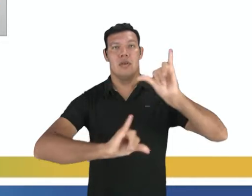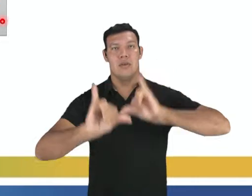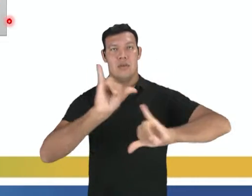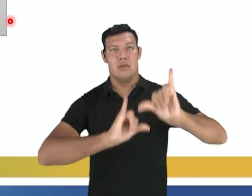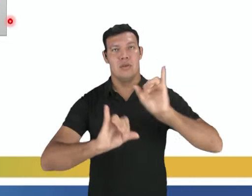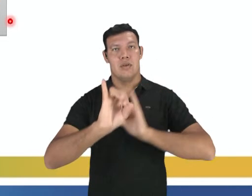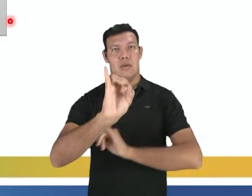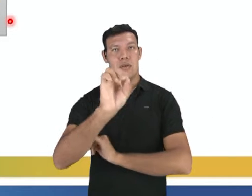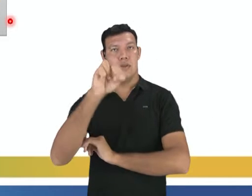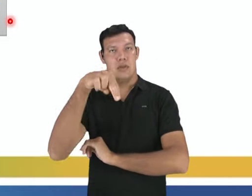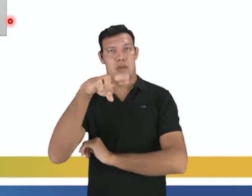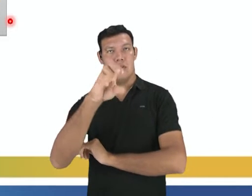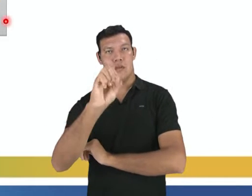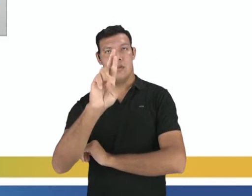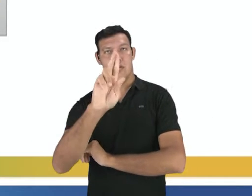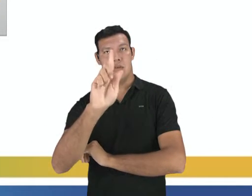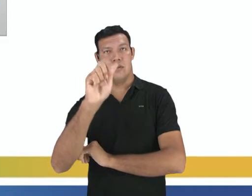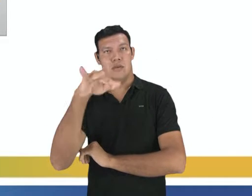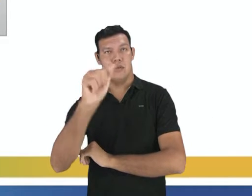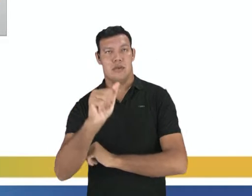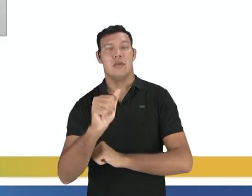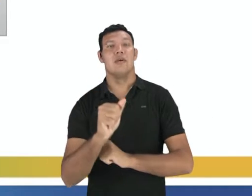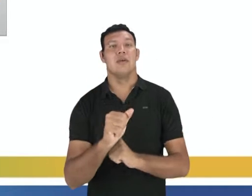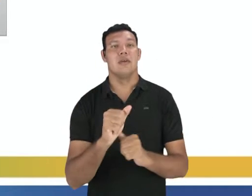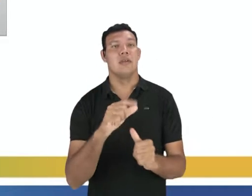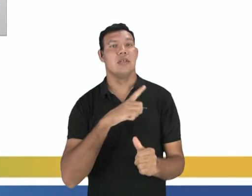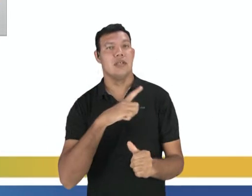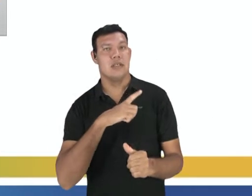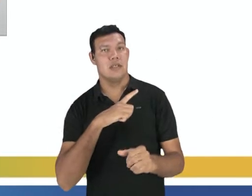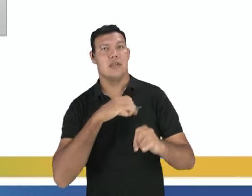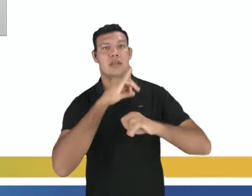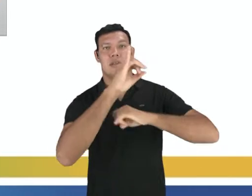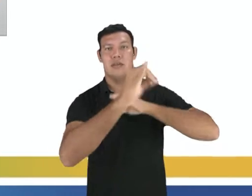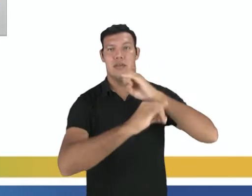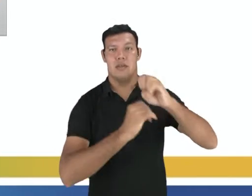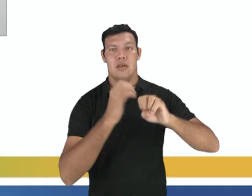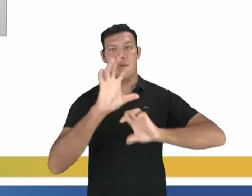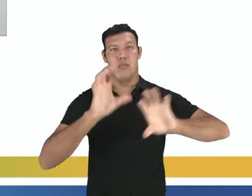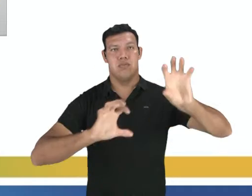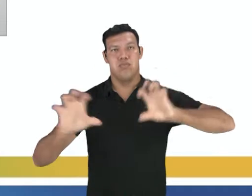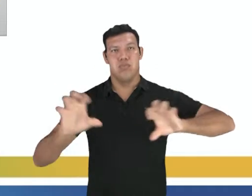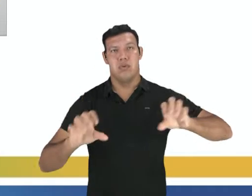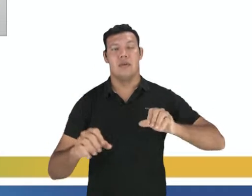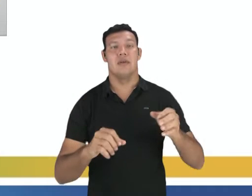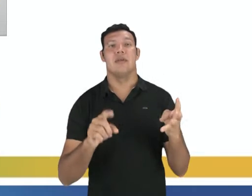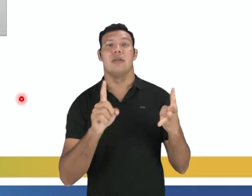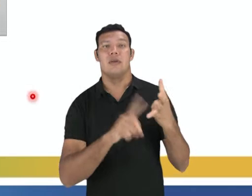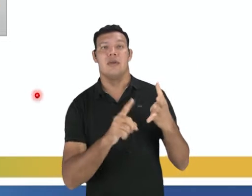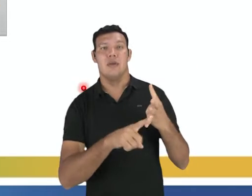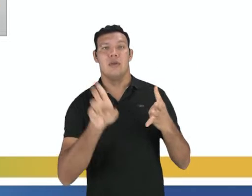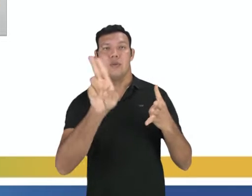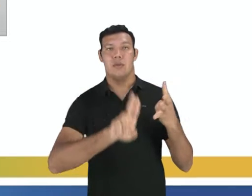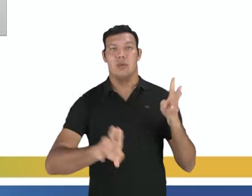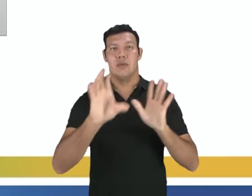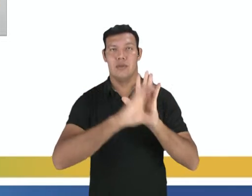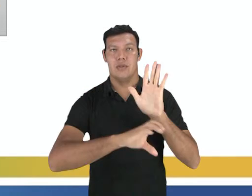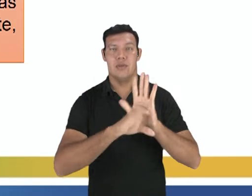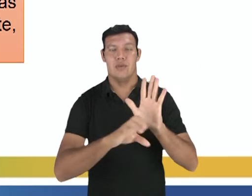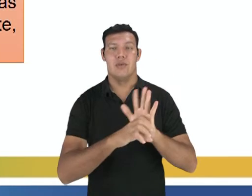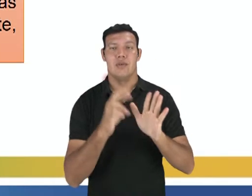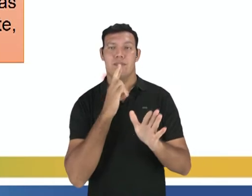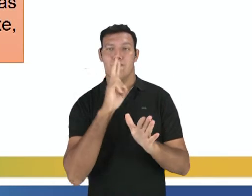inorgânicos que sofrem esses tipos de reações e, por fim, nós vamos aplicar os conceitos na resolução das atividades,